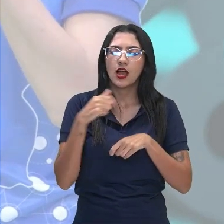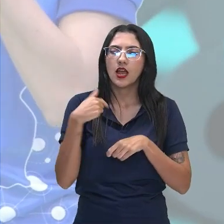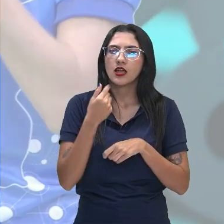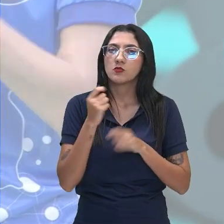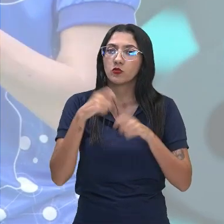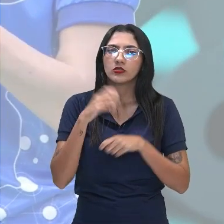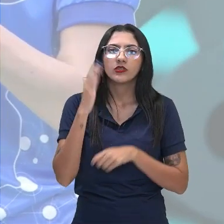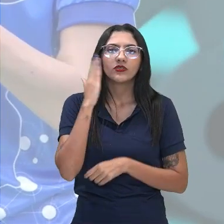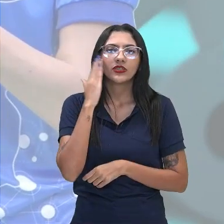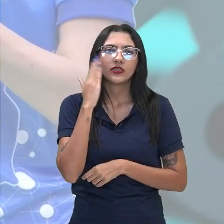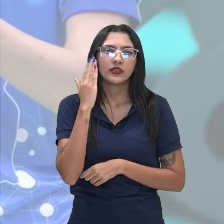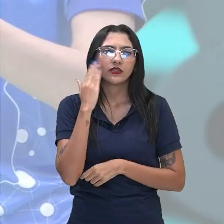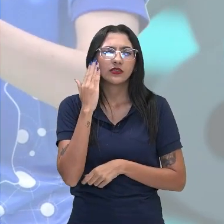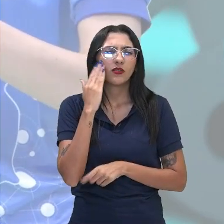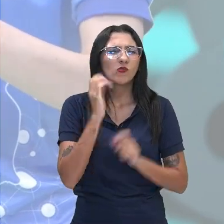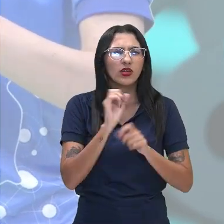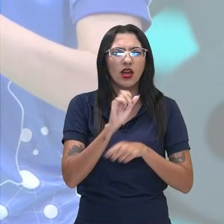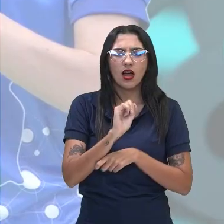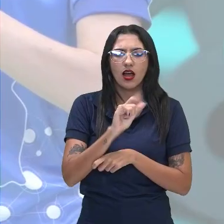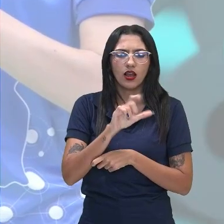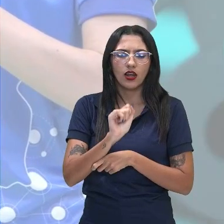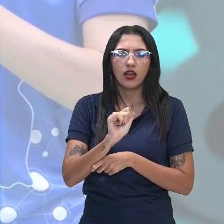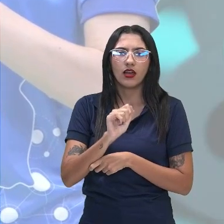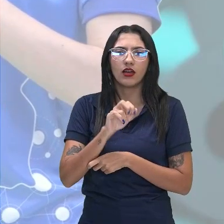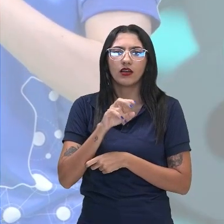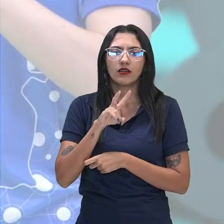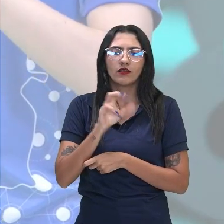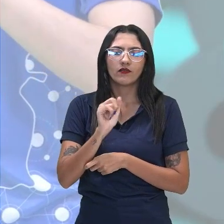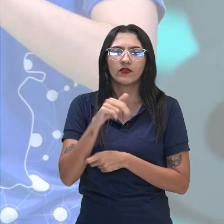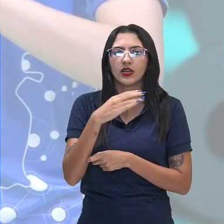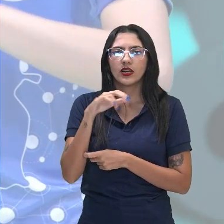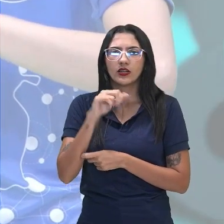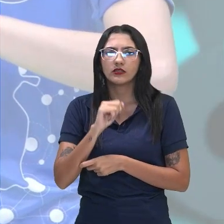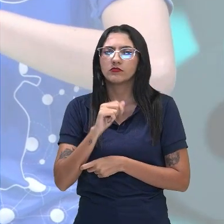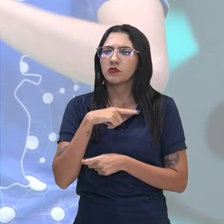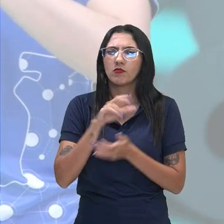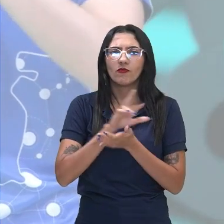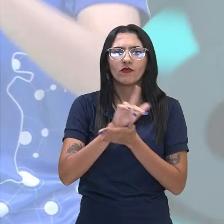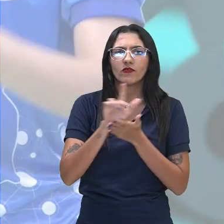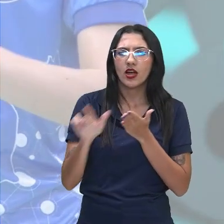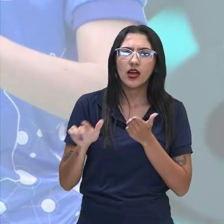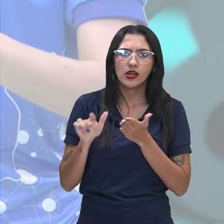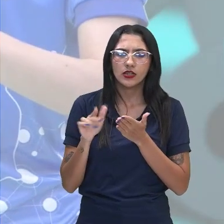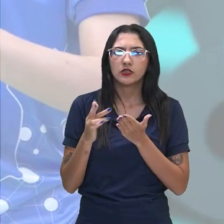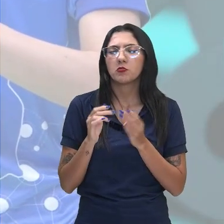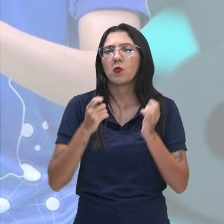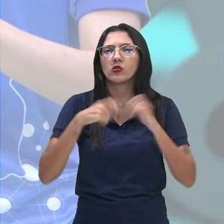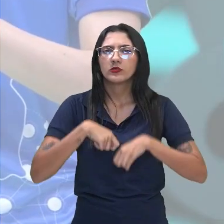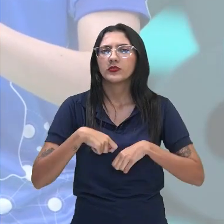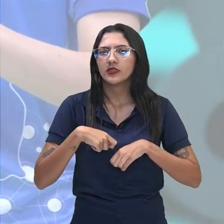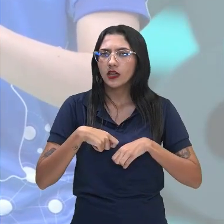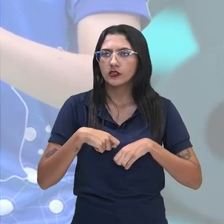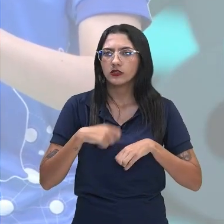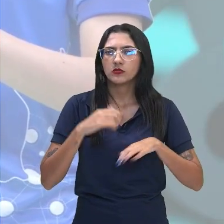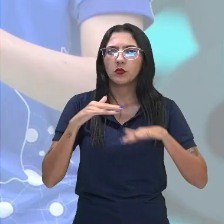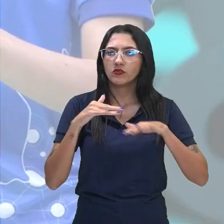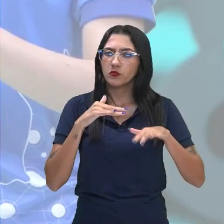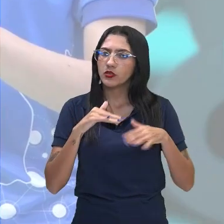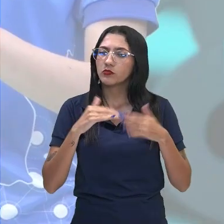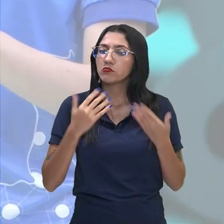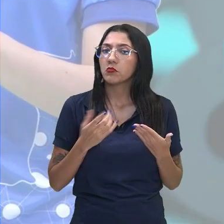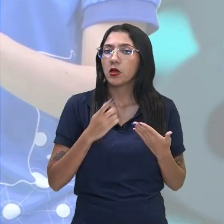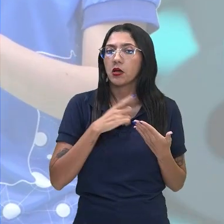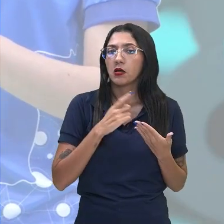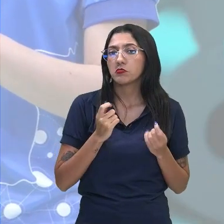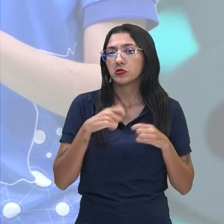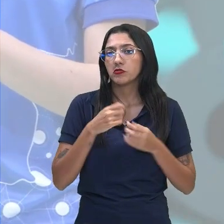são alavancas, que são possibilidades que nos levam de um ponto para o outro. E isso nos tem